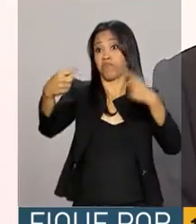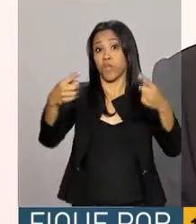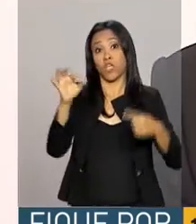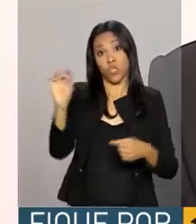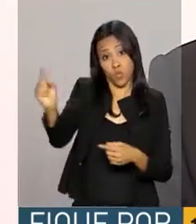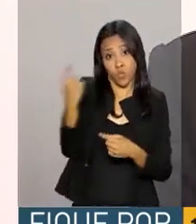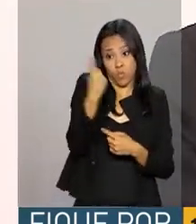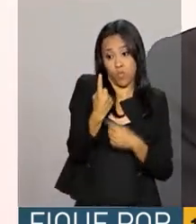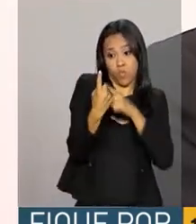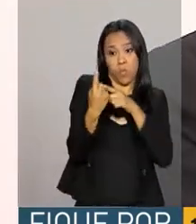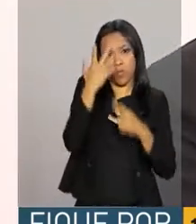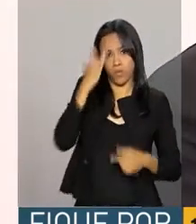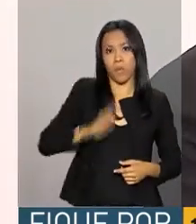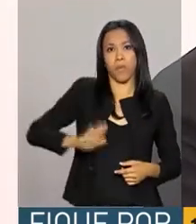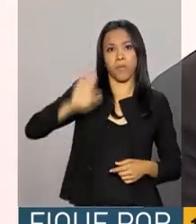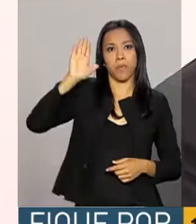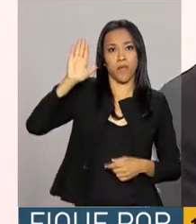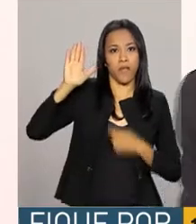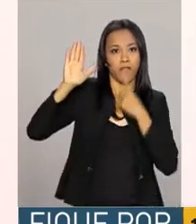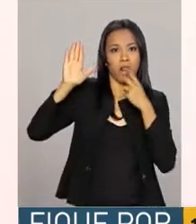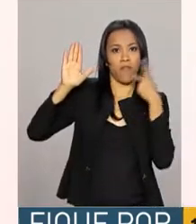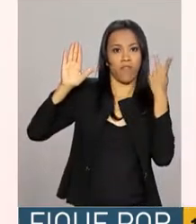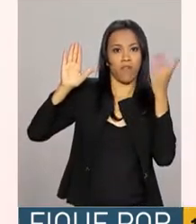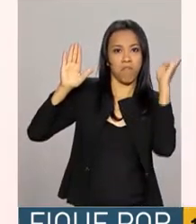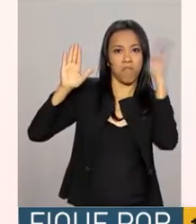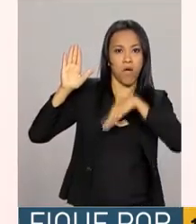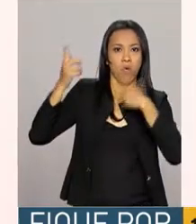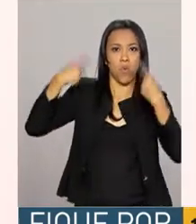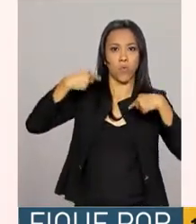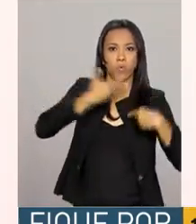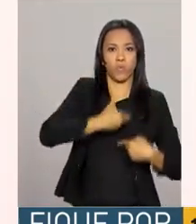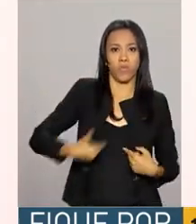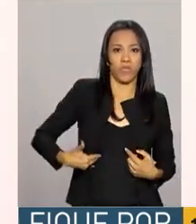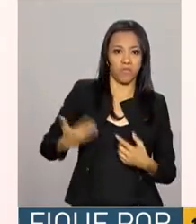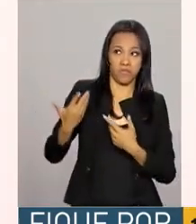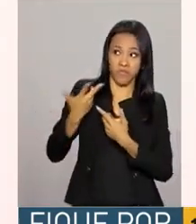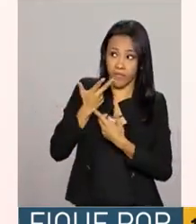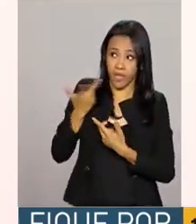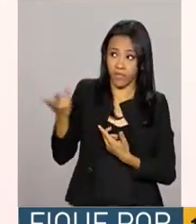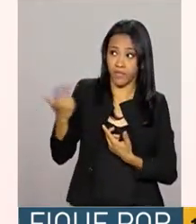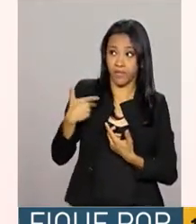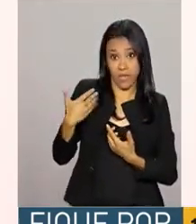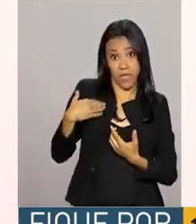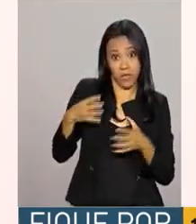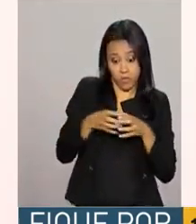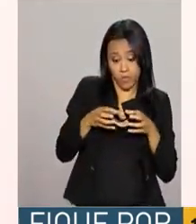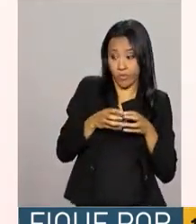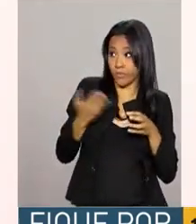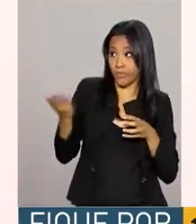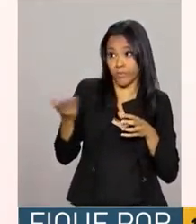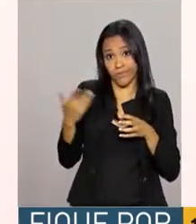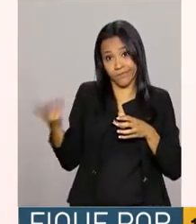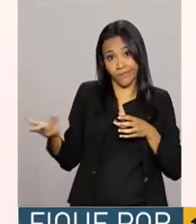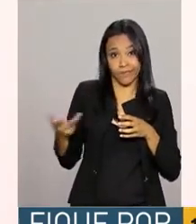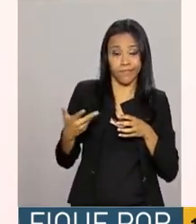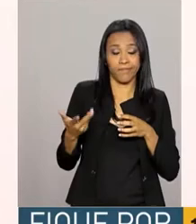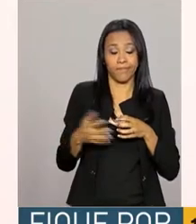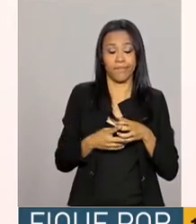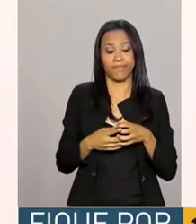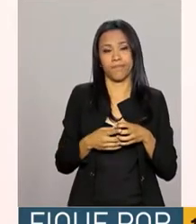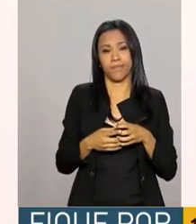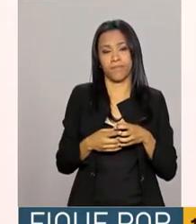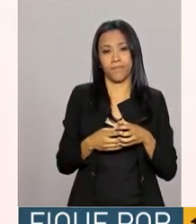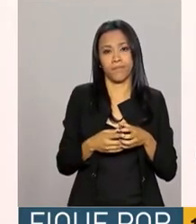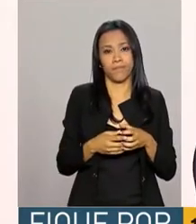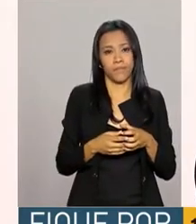candidatos falar mal do governo até às vezes era do meu partido não posso apoiar porque ela faltava rita porque a